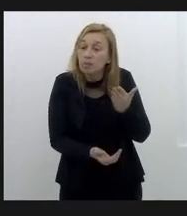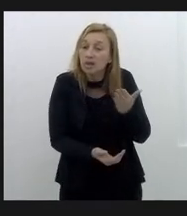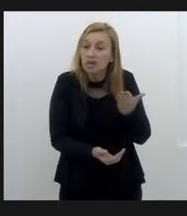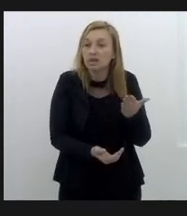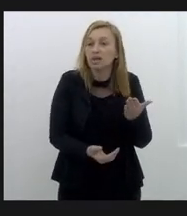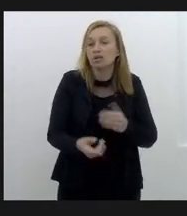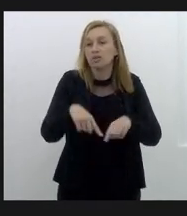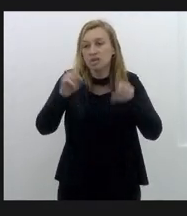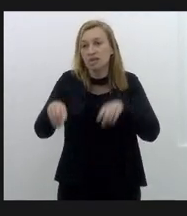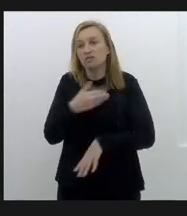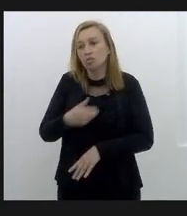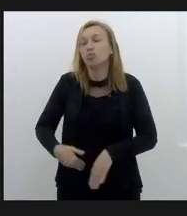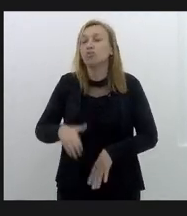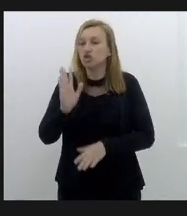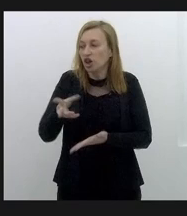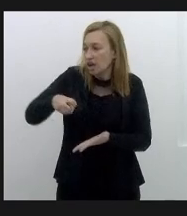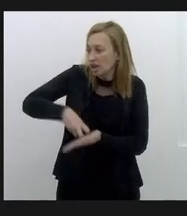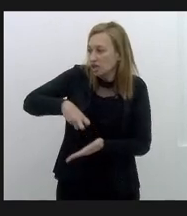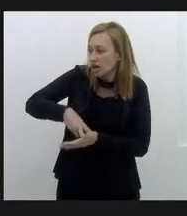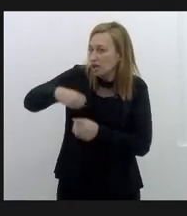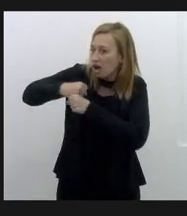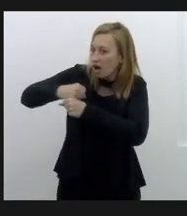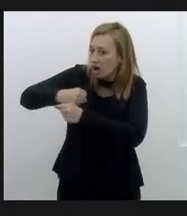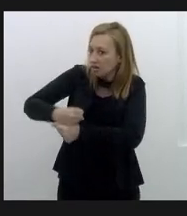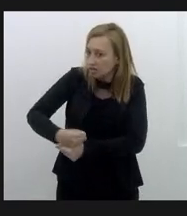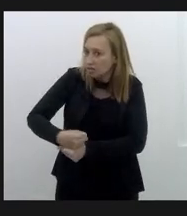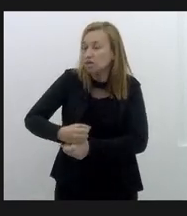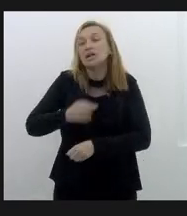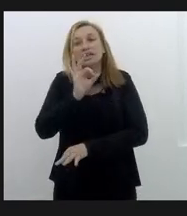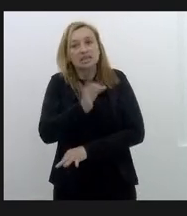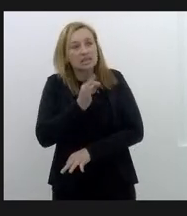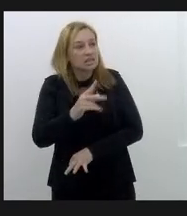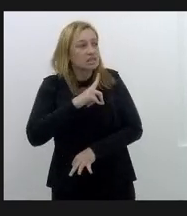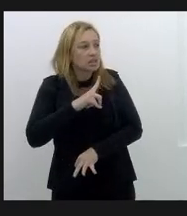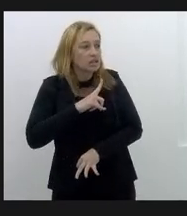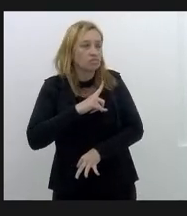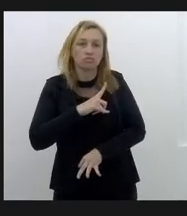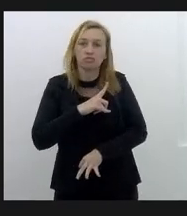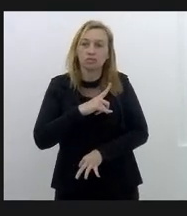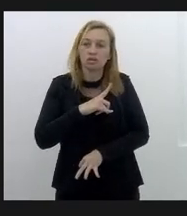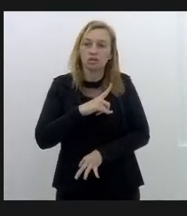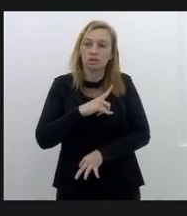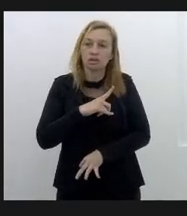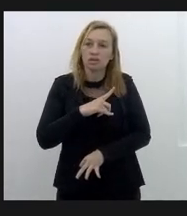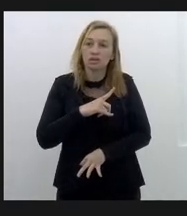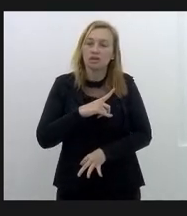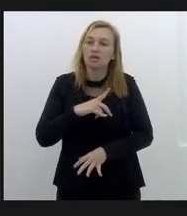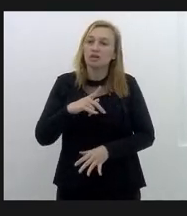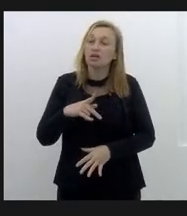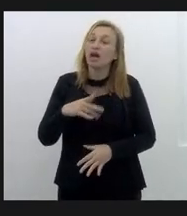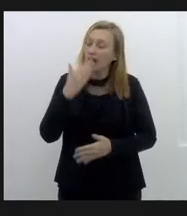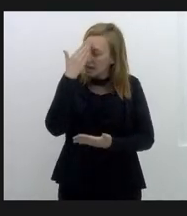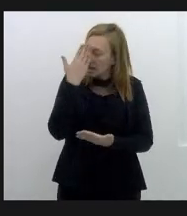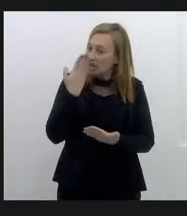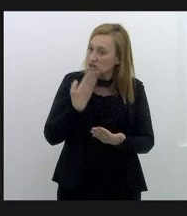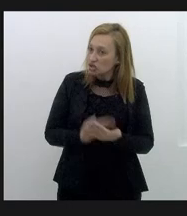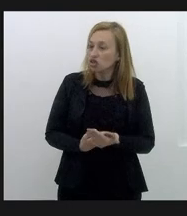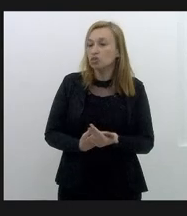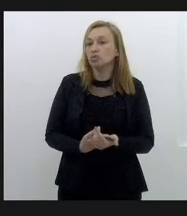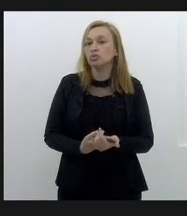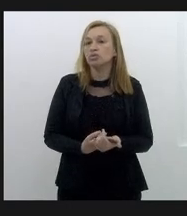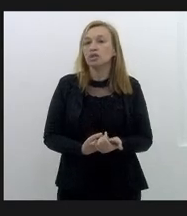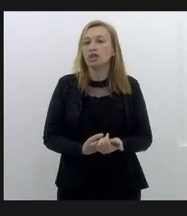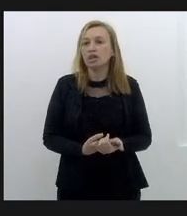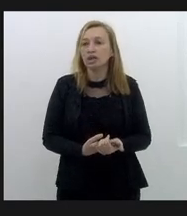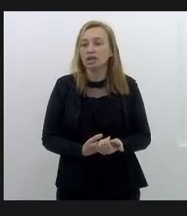público que já vem sendo penalizado a tanto exames eu tenho certeza absoluta Manifesto a minha confiança e